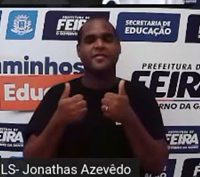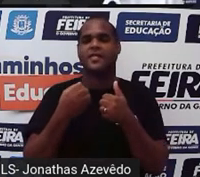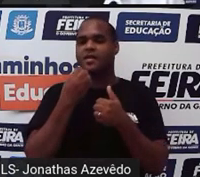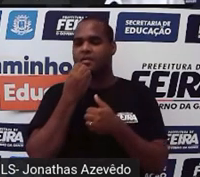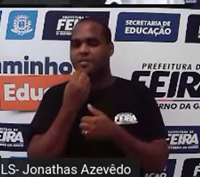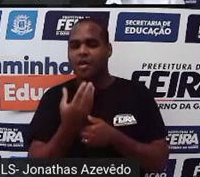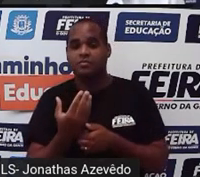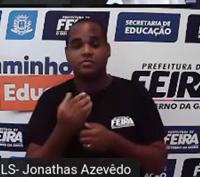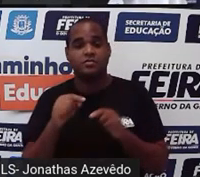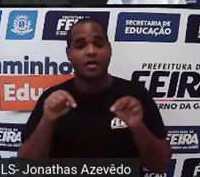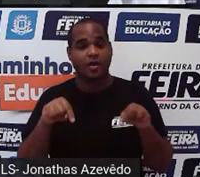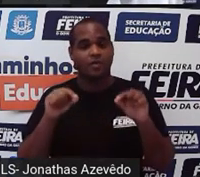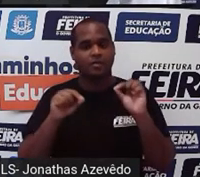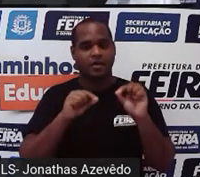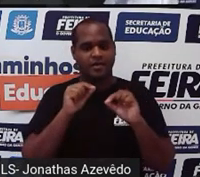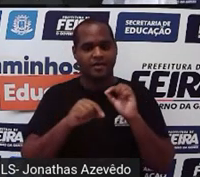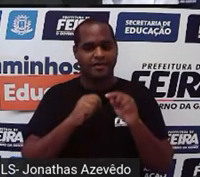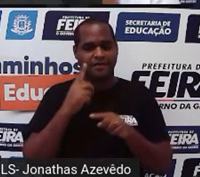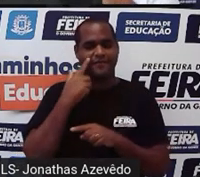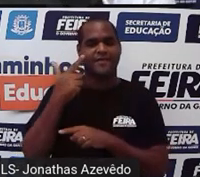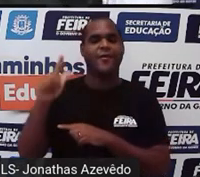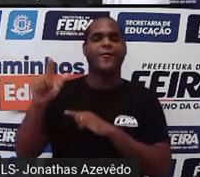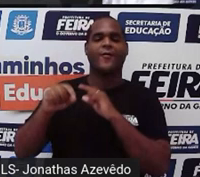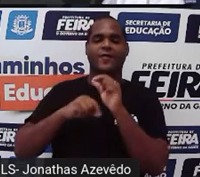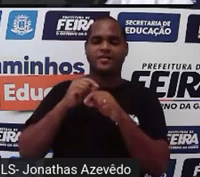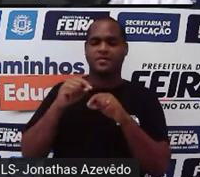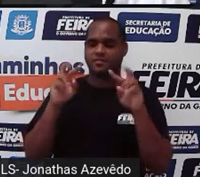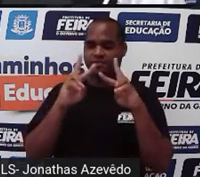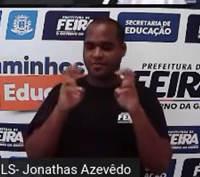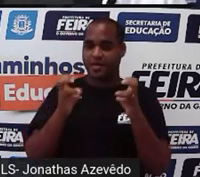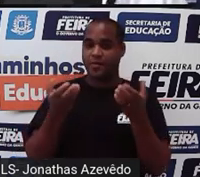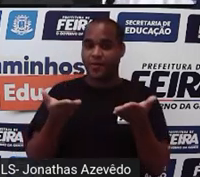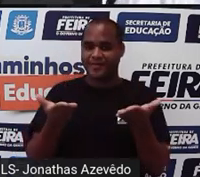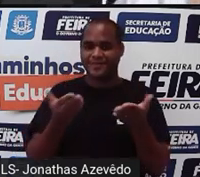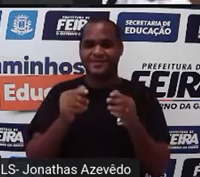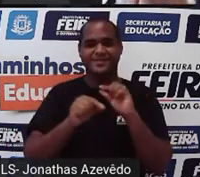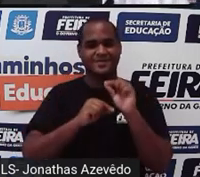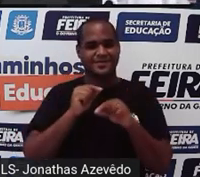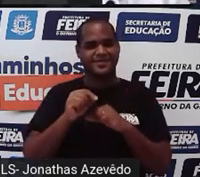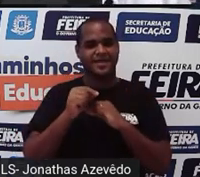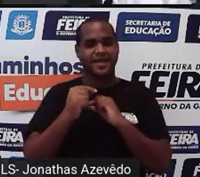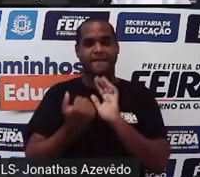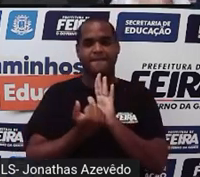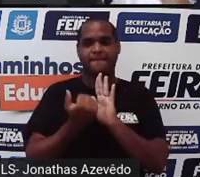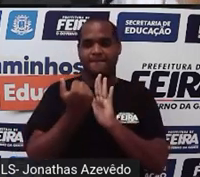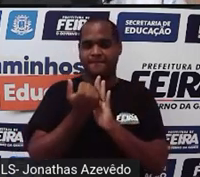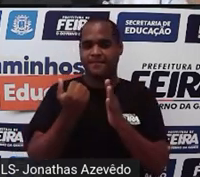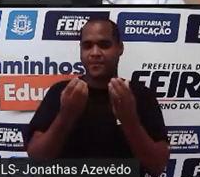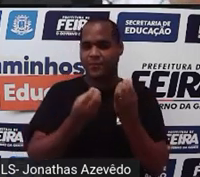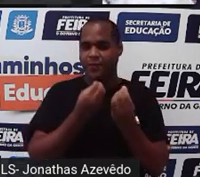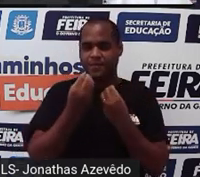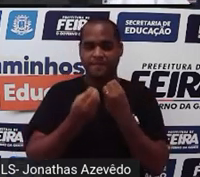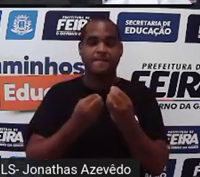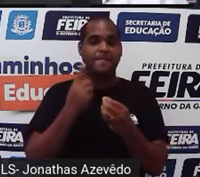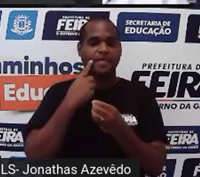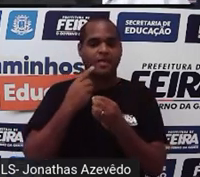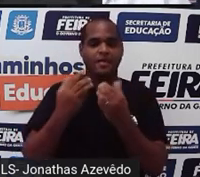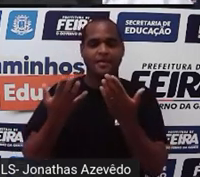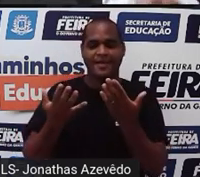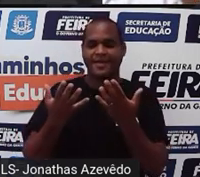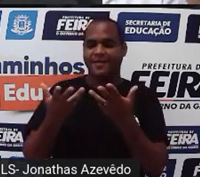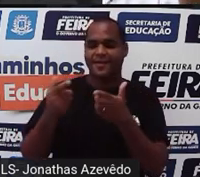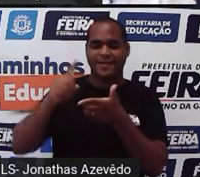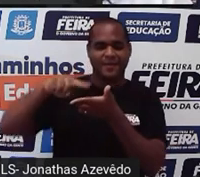e aqui agora é que vem mesmo o assunto dessa aula e nessa aula a gente vai resolver esse mesmo